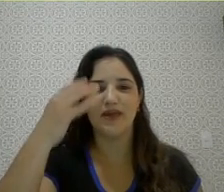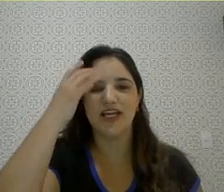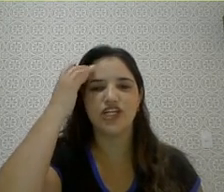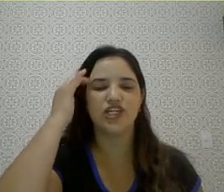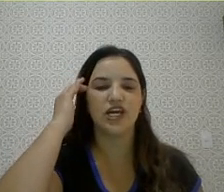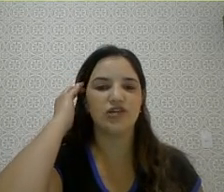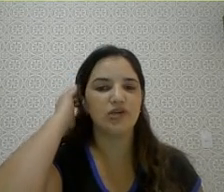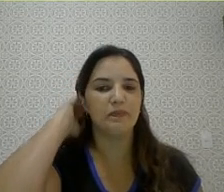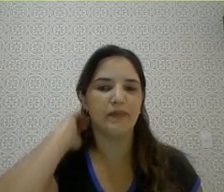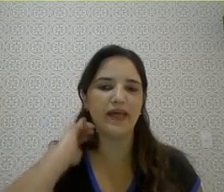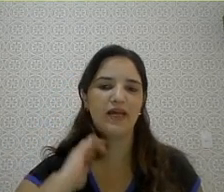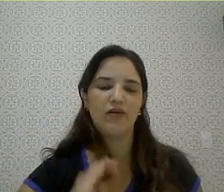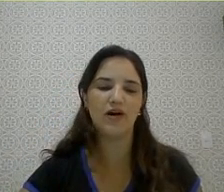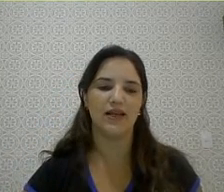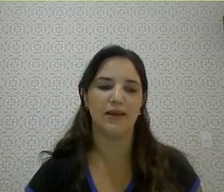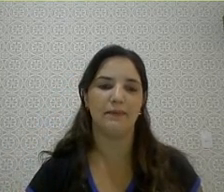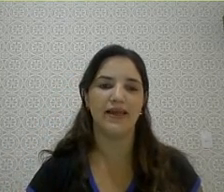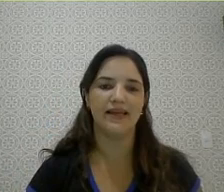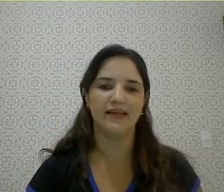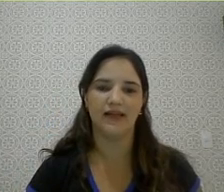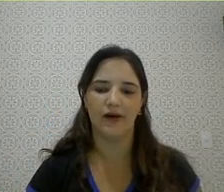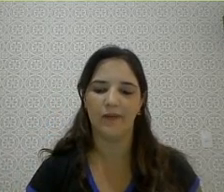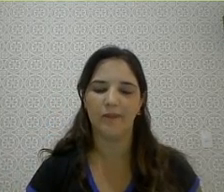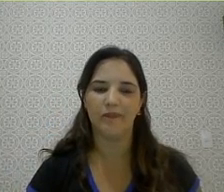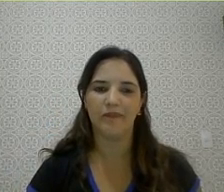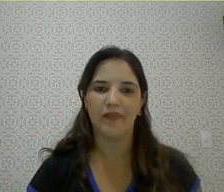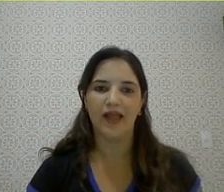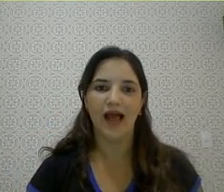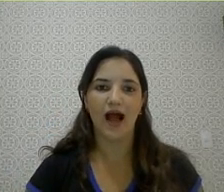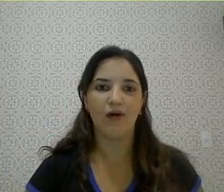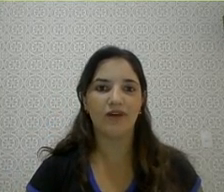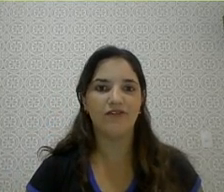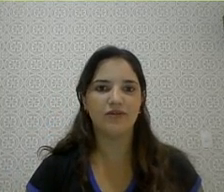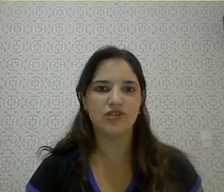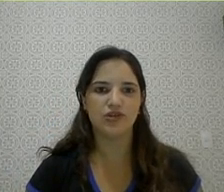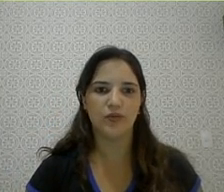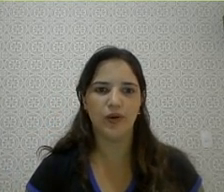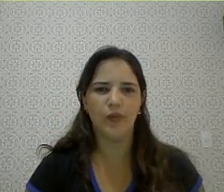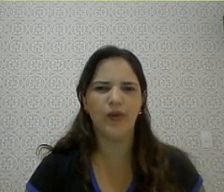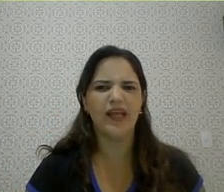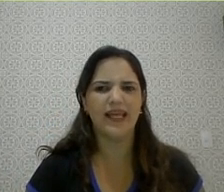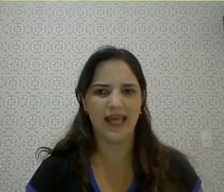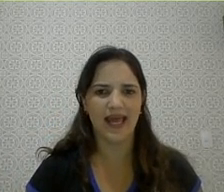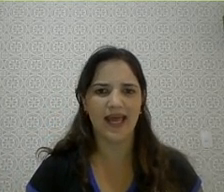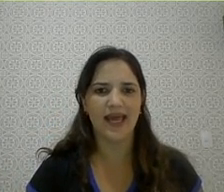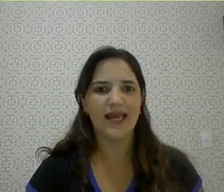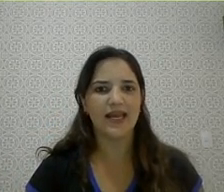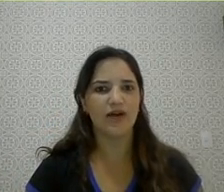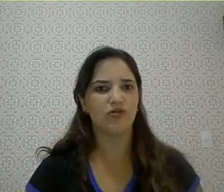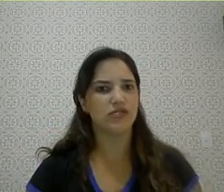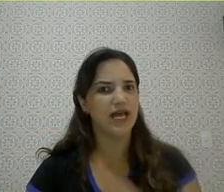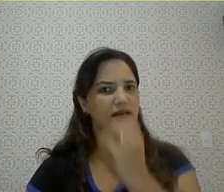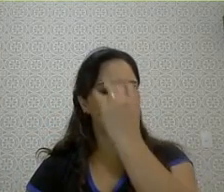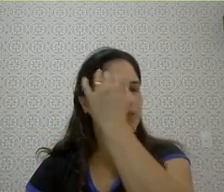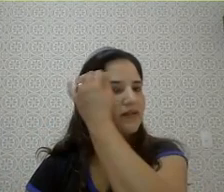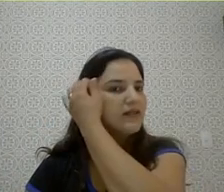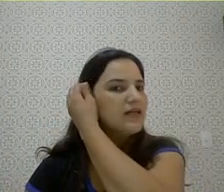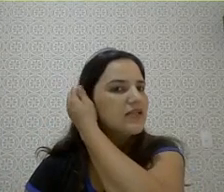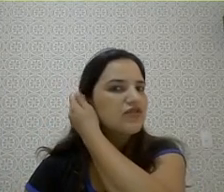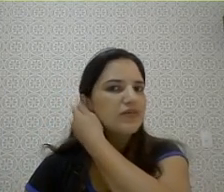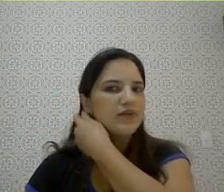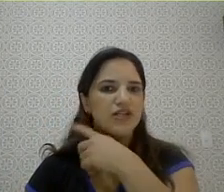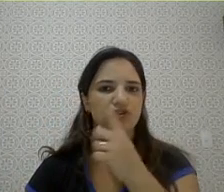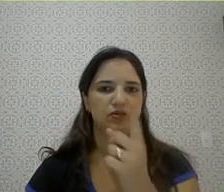balança, é bem cheio de pelo. Olha, ele é bem grandão. Agora vamos descobrir o porquê que ele consegue